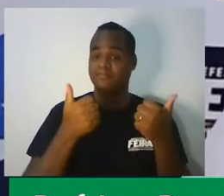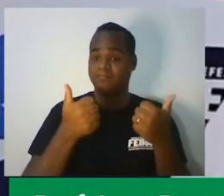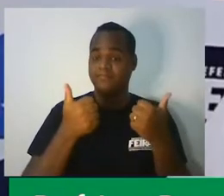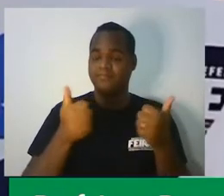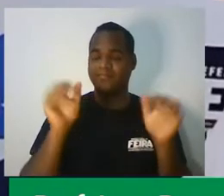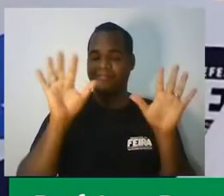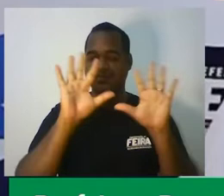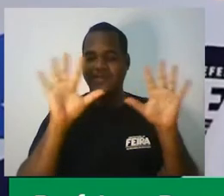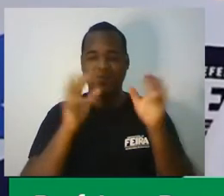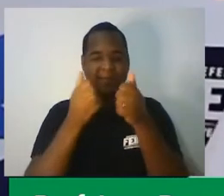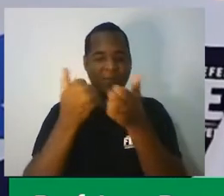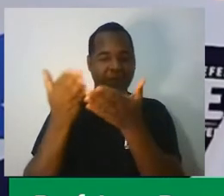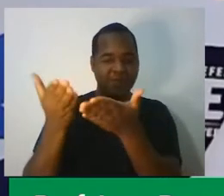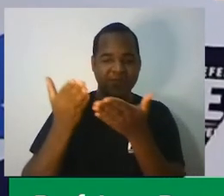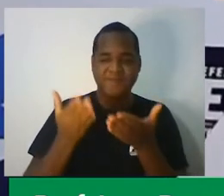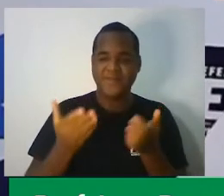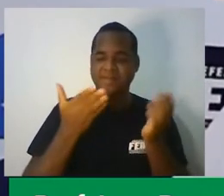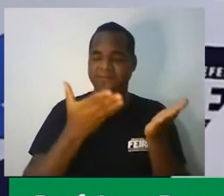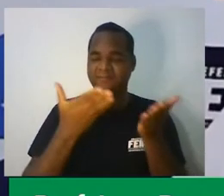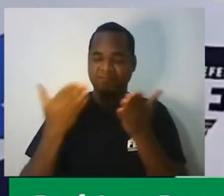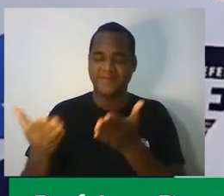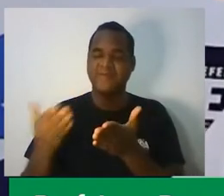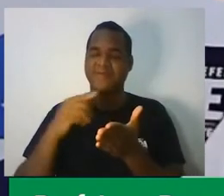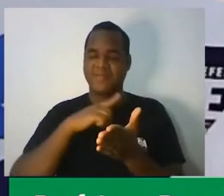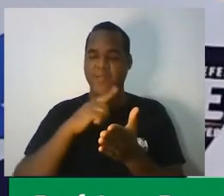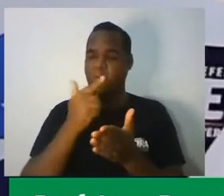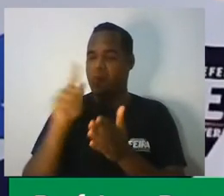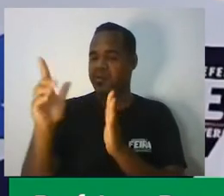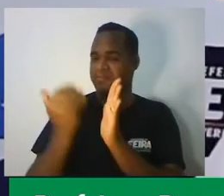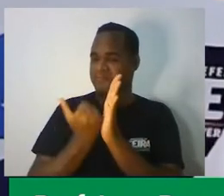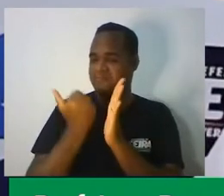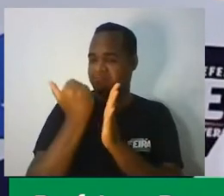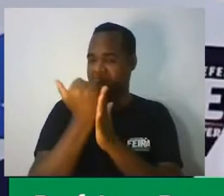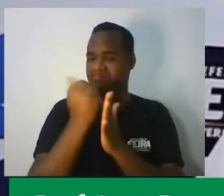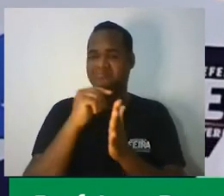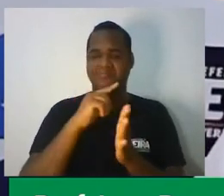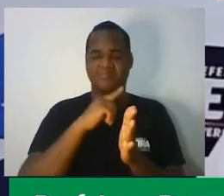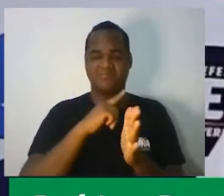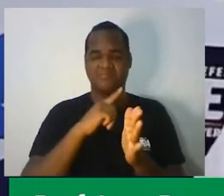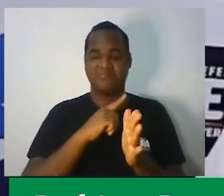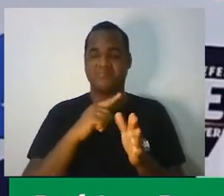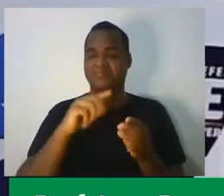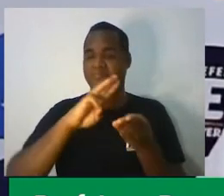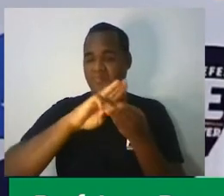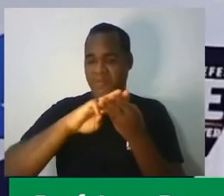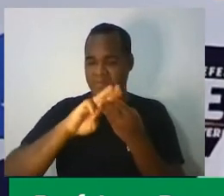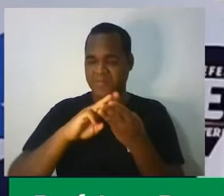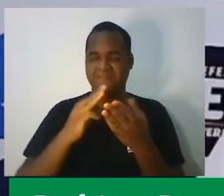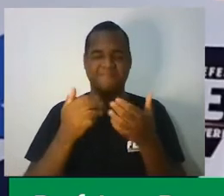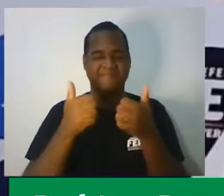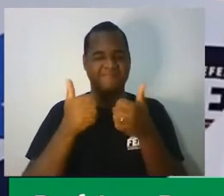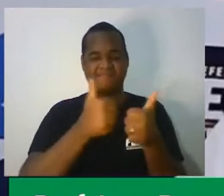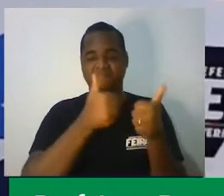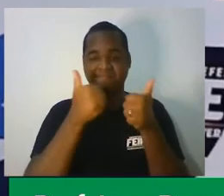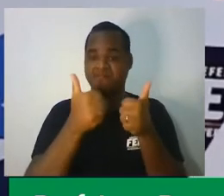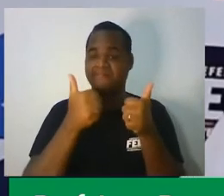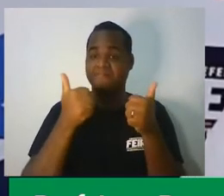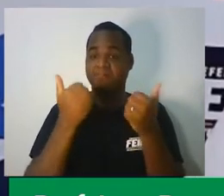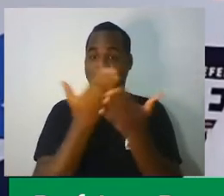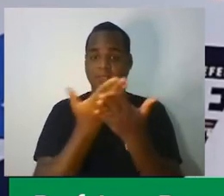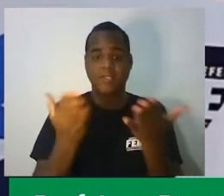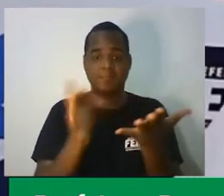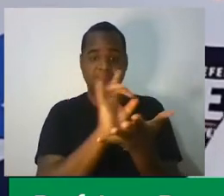o Olá sejam bem-vindos sejam bem-vindos a mais uma aula de matemática para